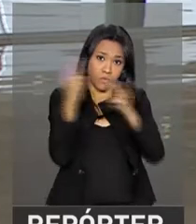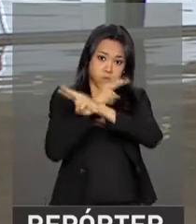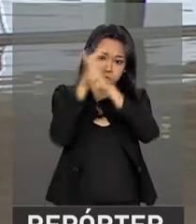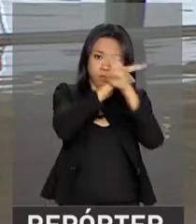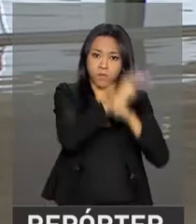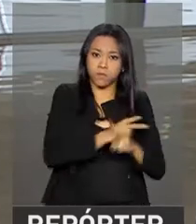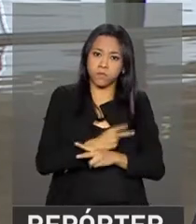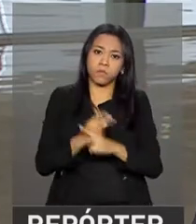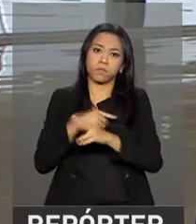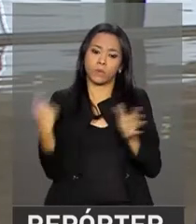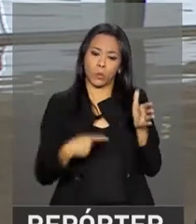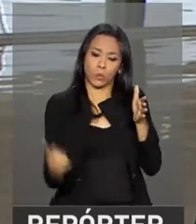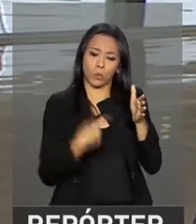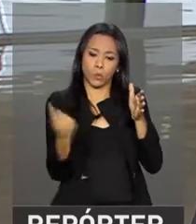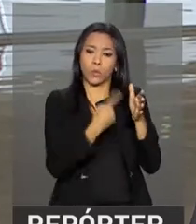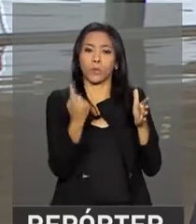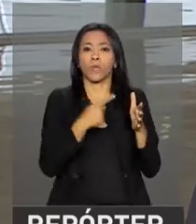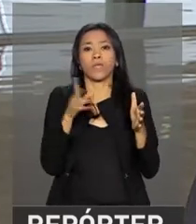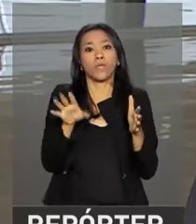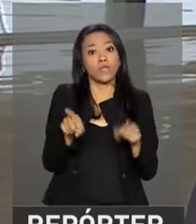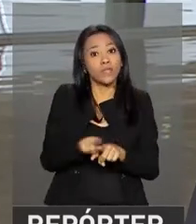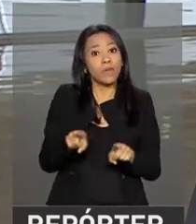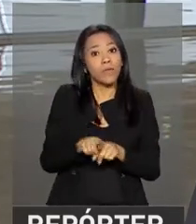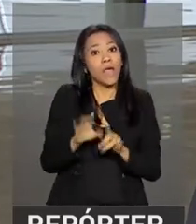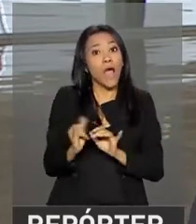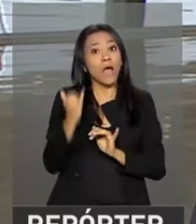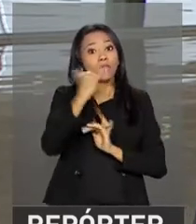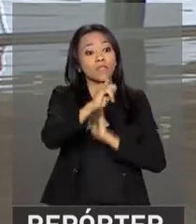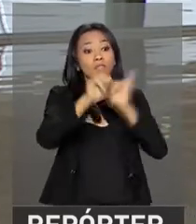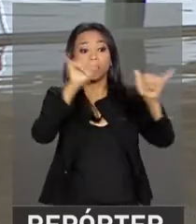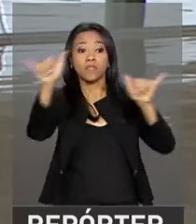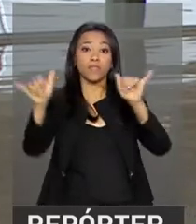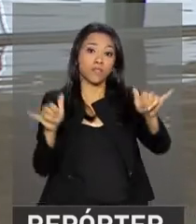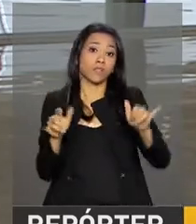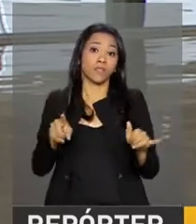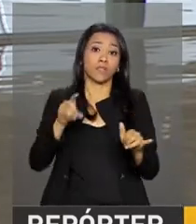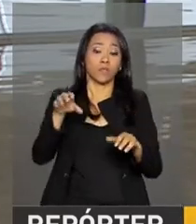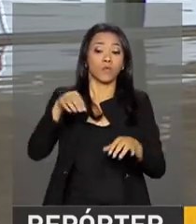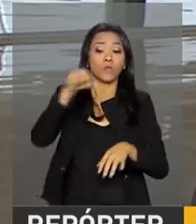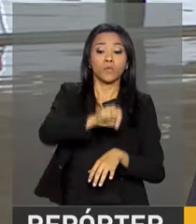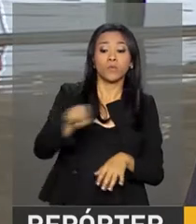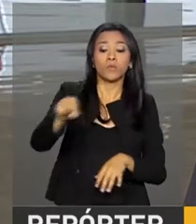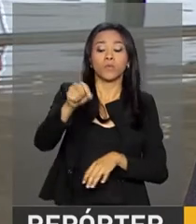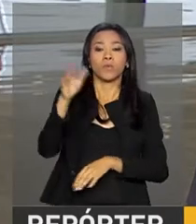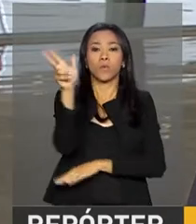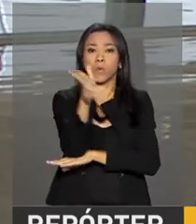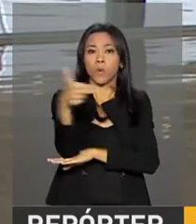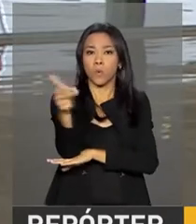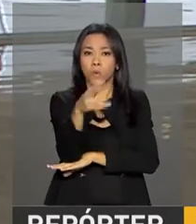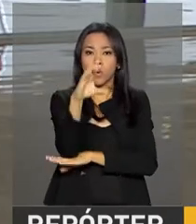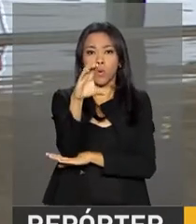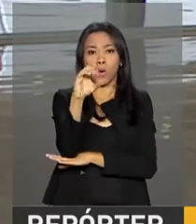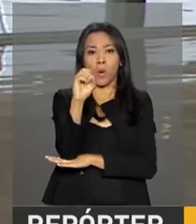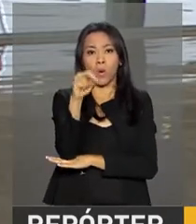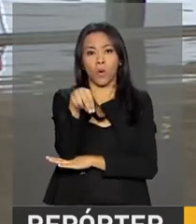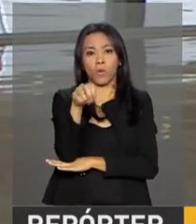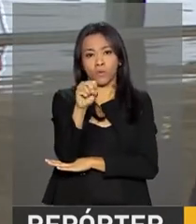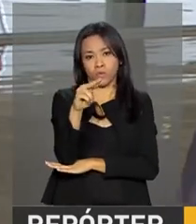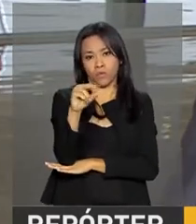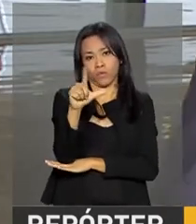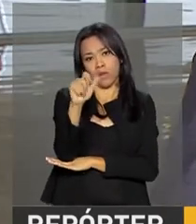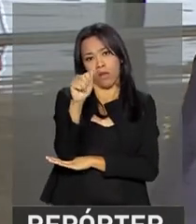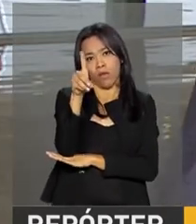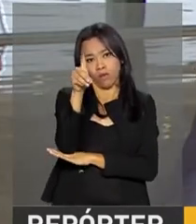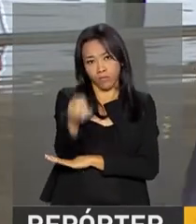que colocou em estado de alerta a rede de embaixadas e consulados na região para prestar todo o apoio necessário. O Ministério